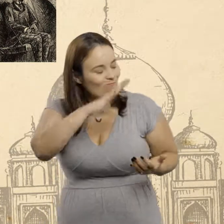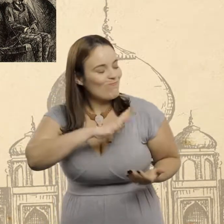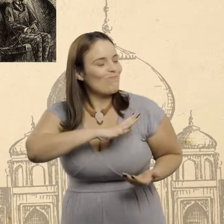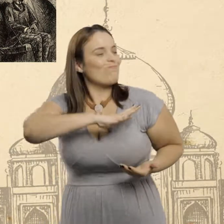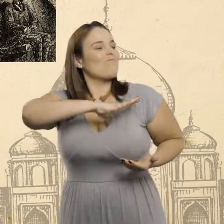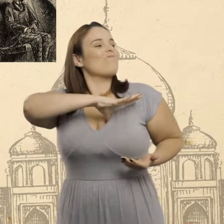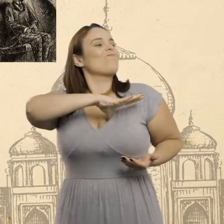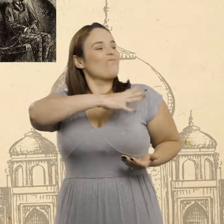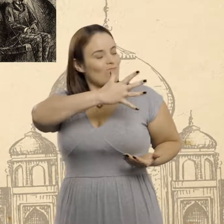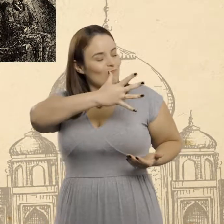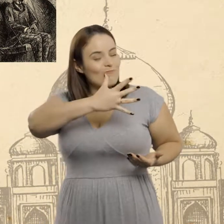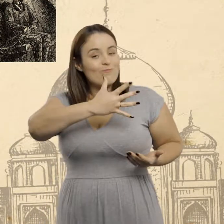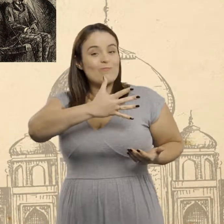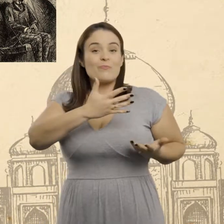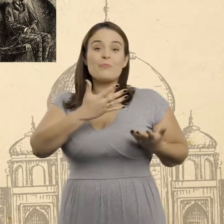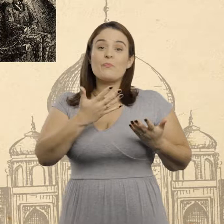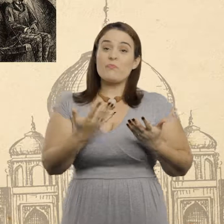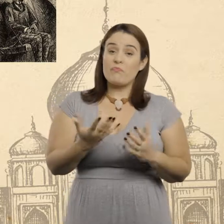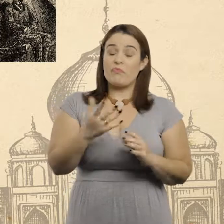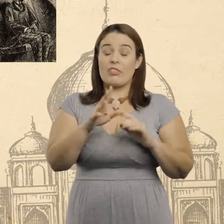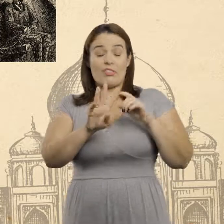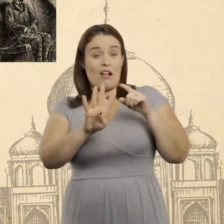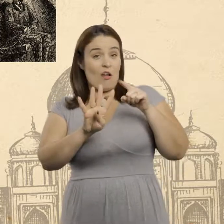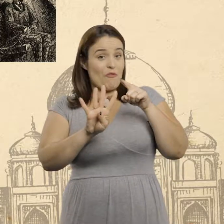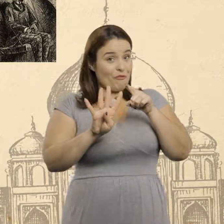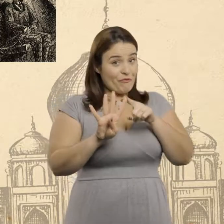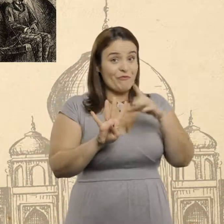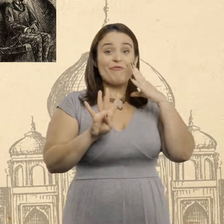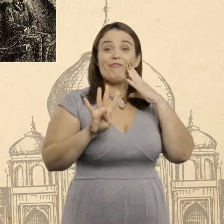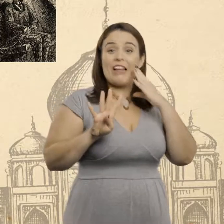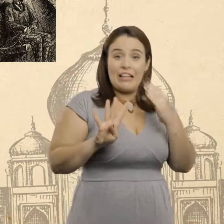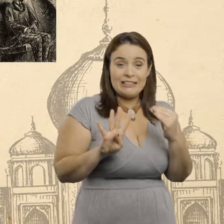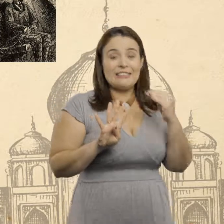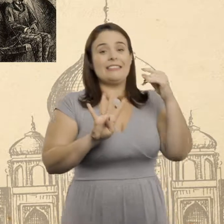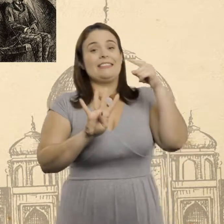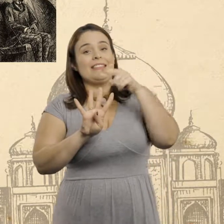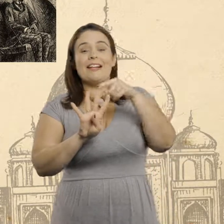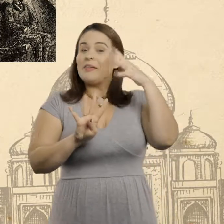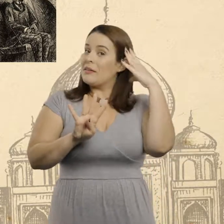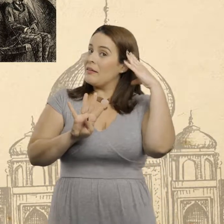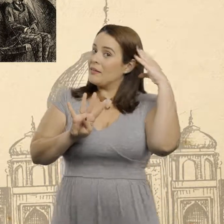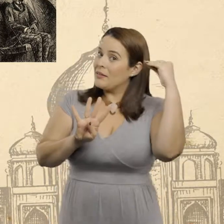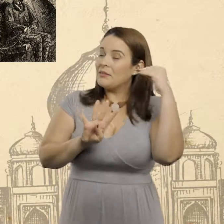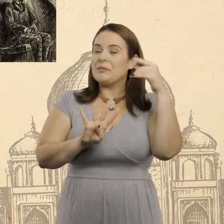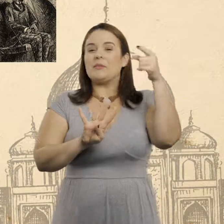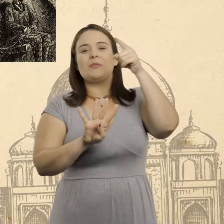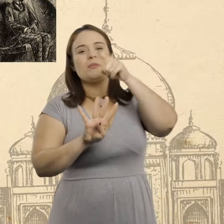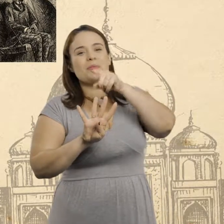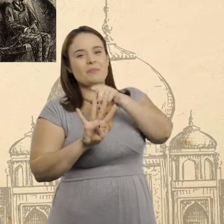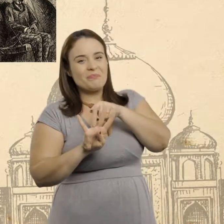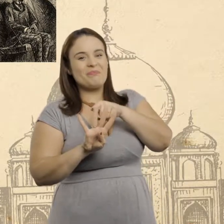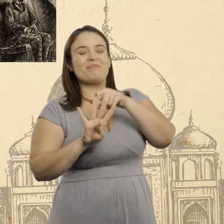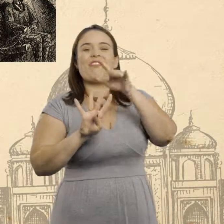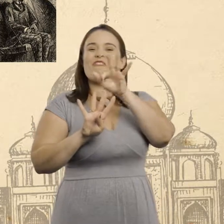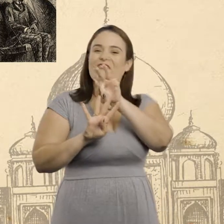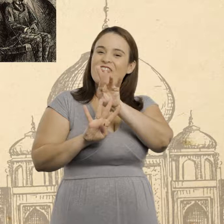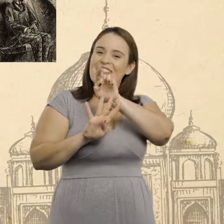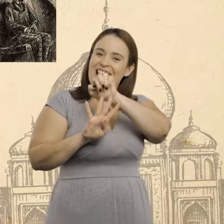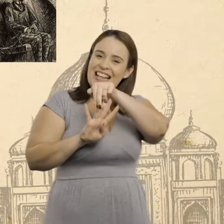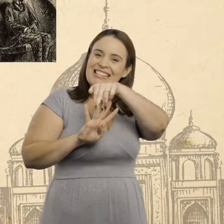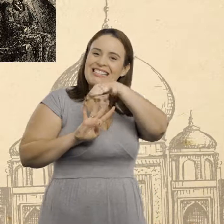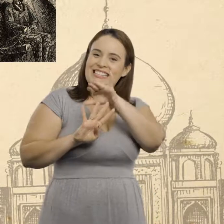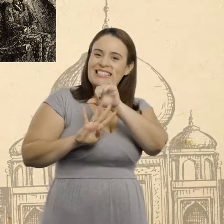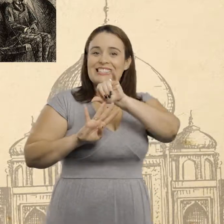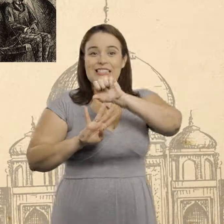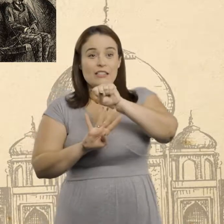animal valente e corajoso. Phileas Fogg, Passepartout, Aouda e Sir Francis Cromarty entraram no trem.